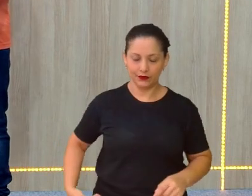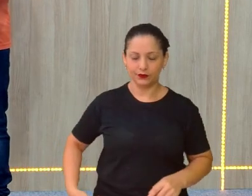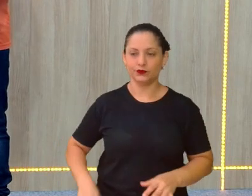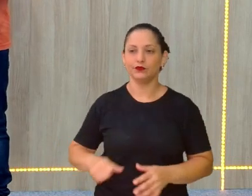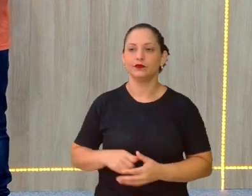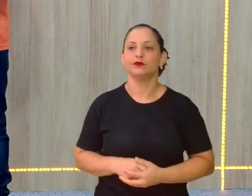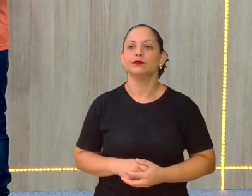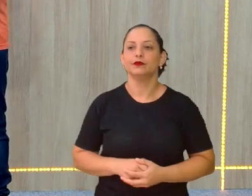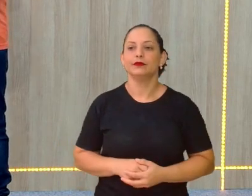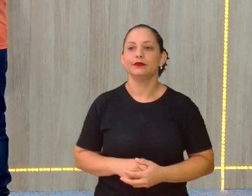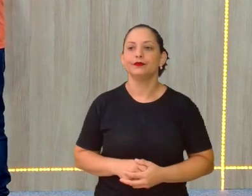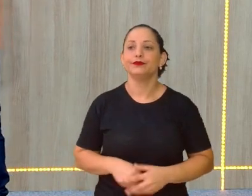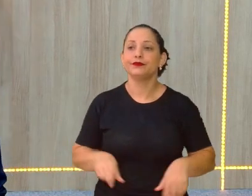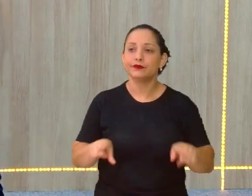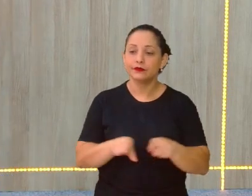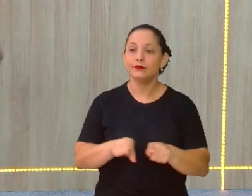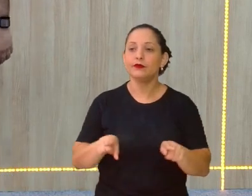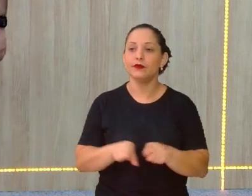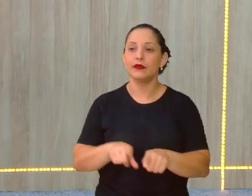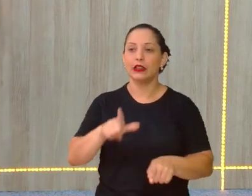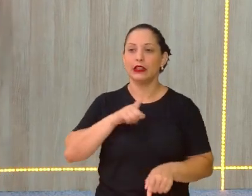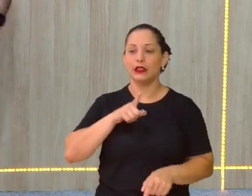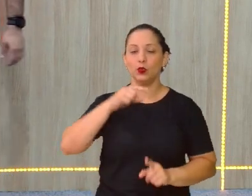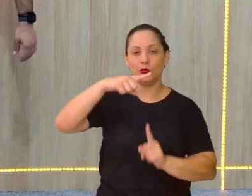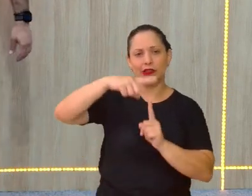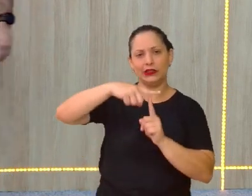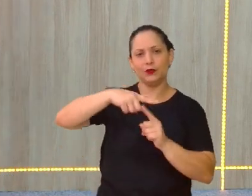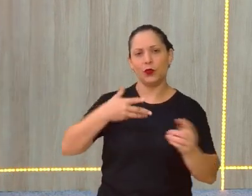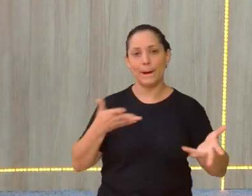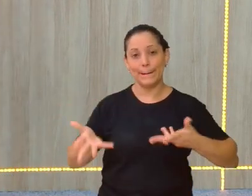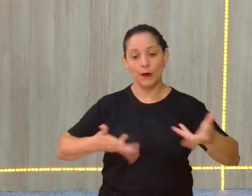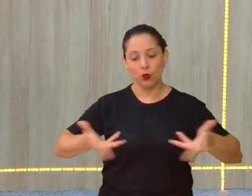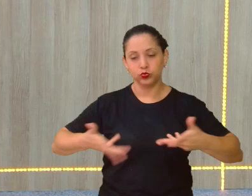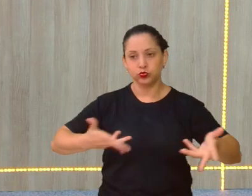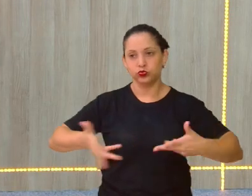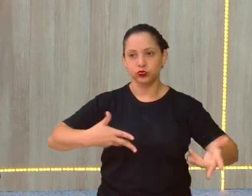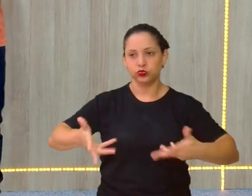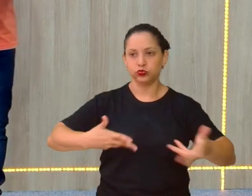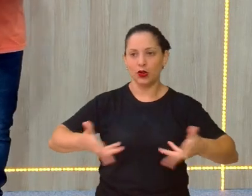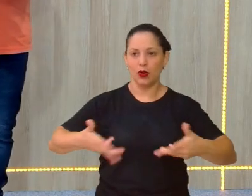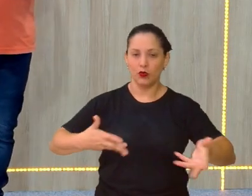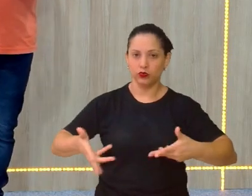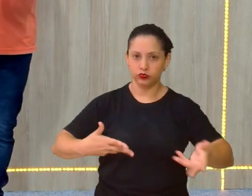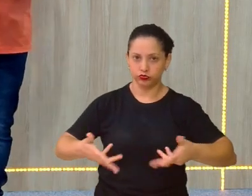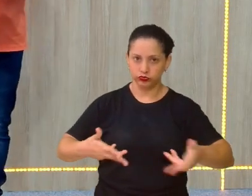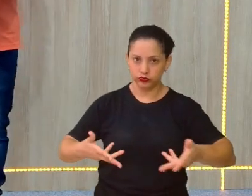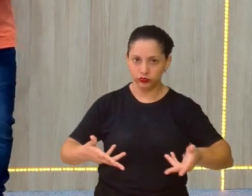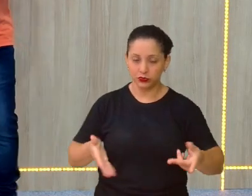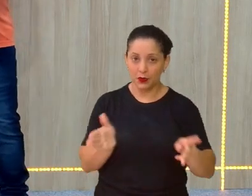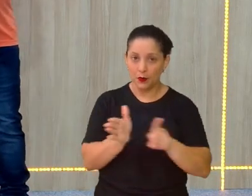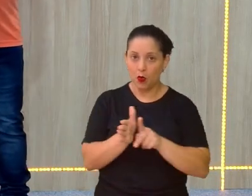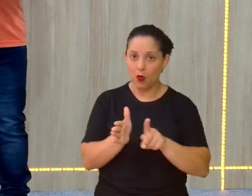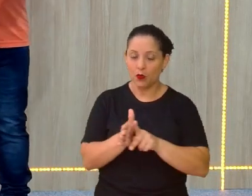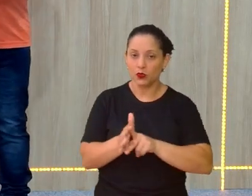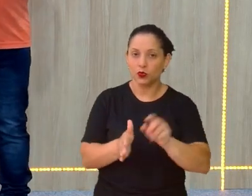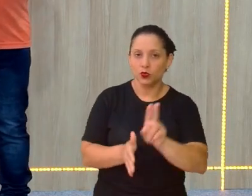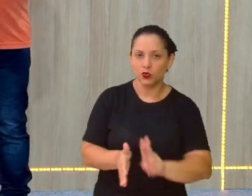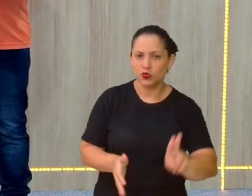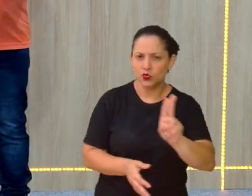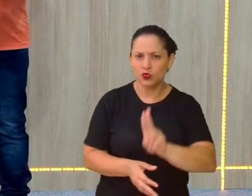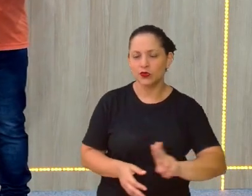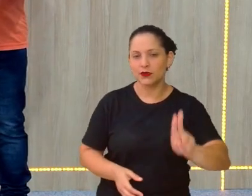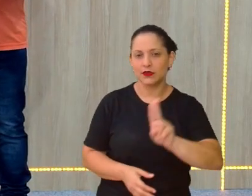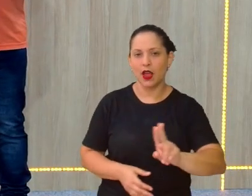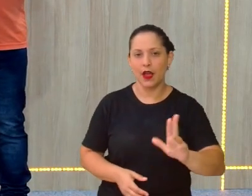semelhante aos gregos, o chamado modo de produção escravista, porque toda a produção manual ela iria passar